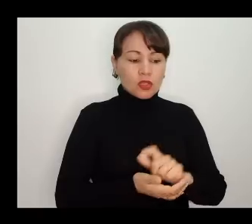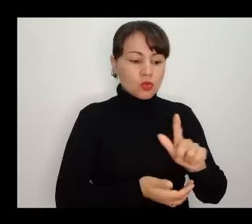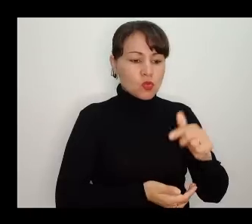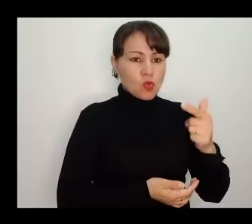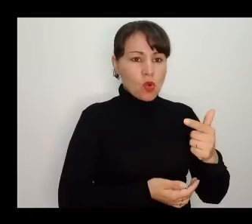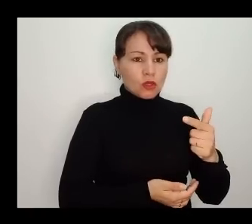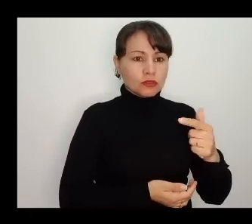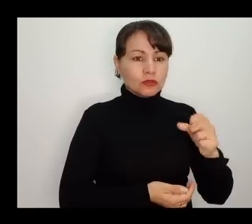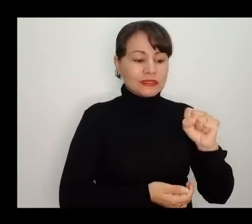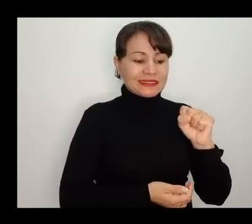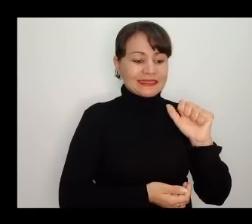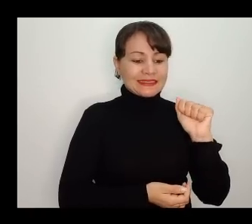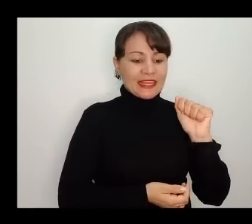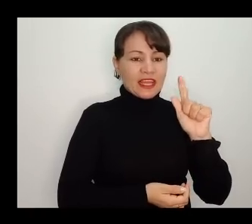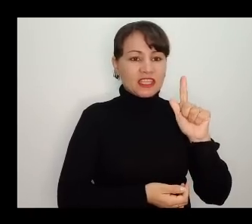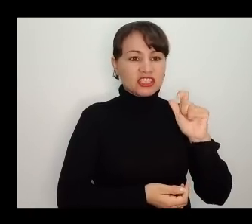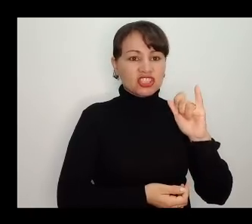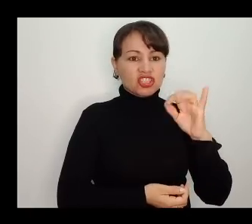corte sagital.